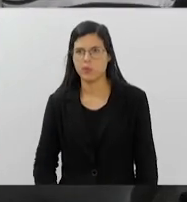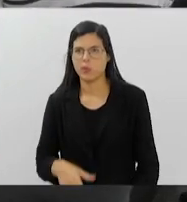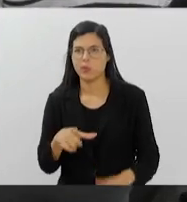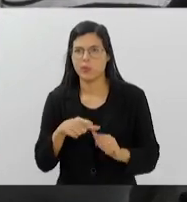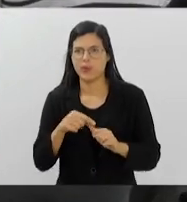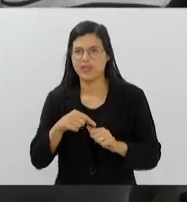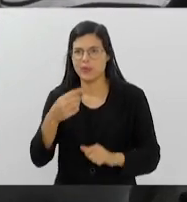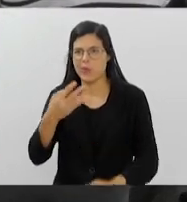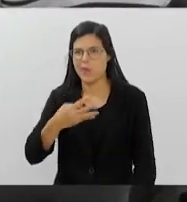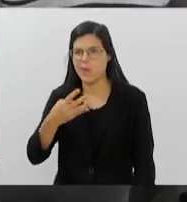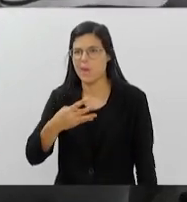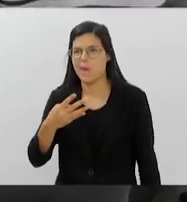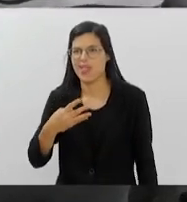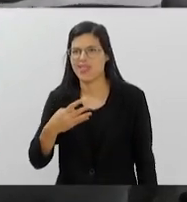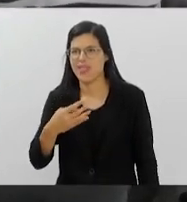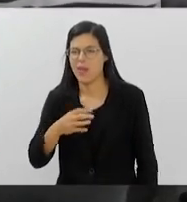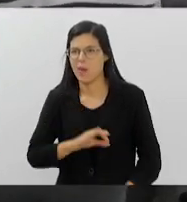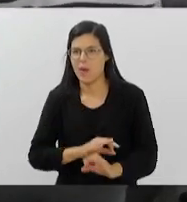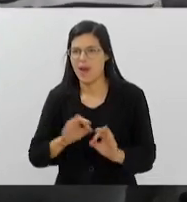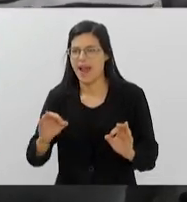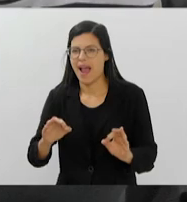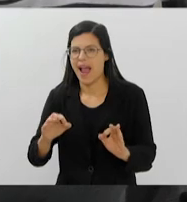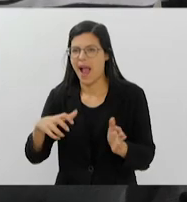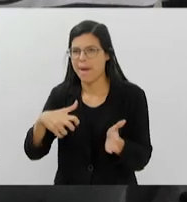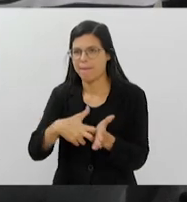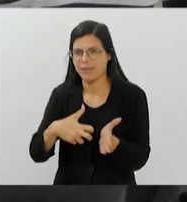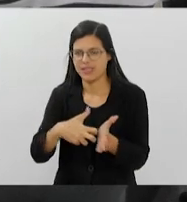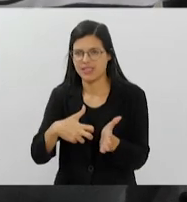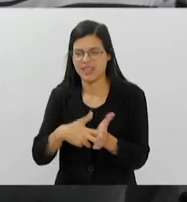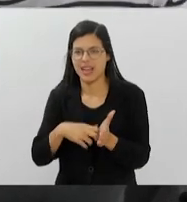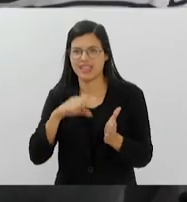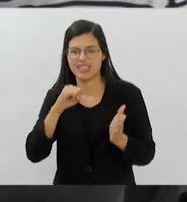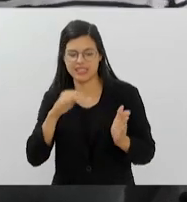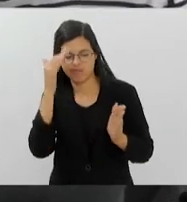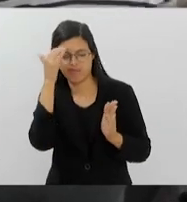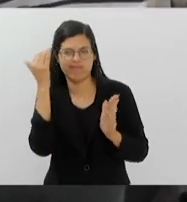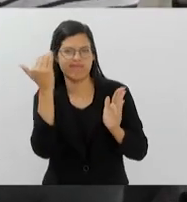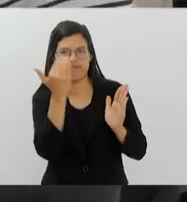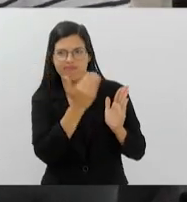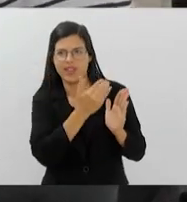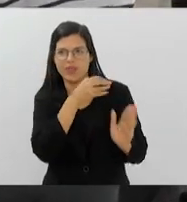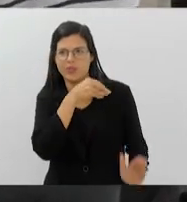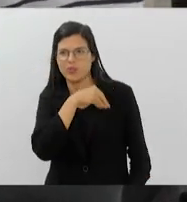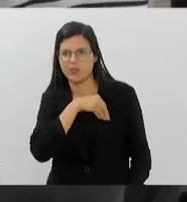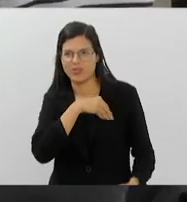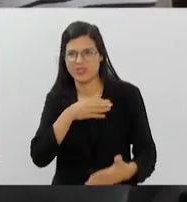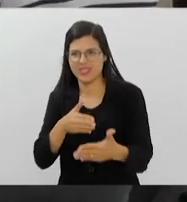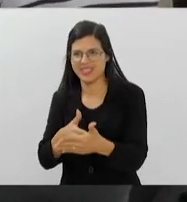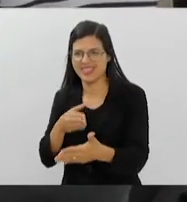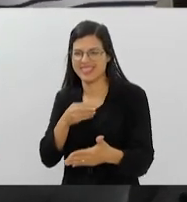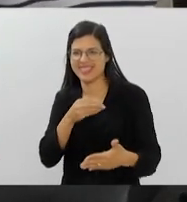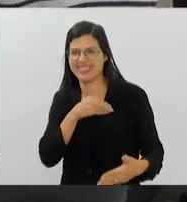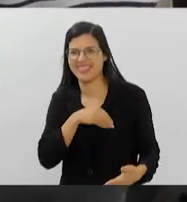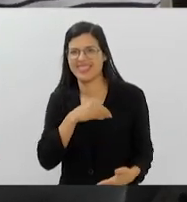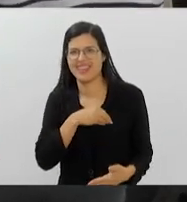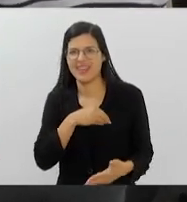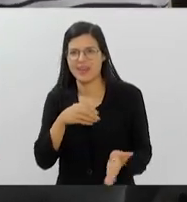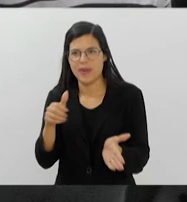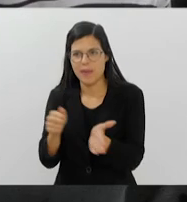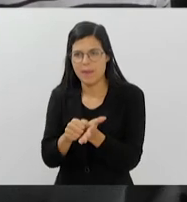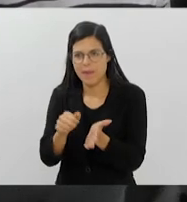vocês. Vai. A penalidade para o caso do descumprimento do salário máximo será uma multa